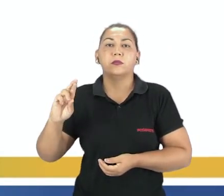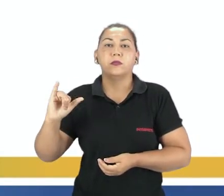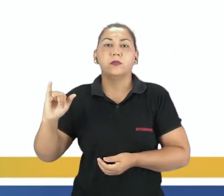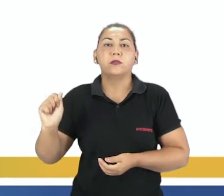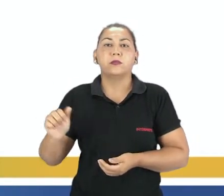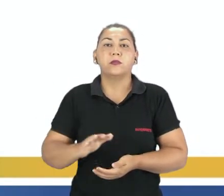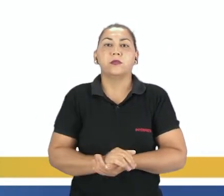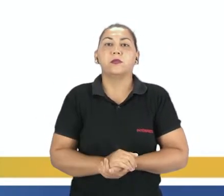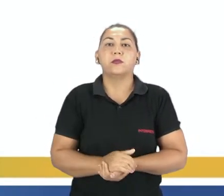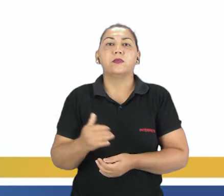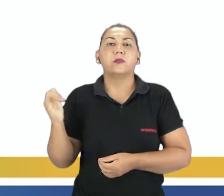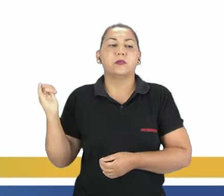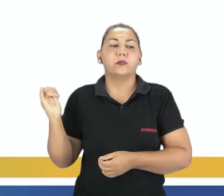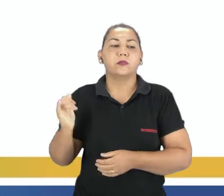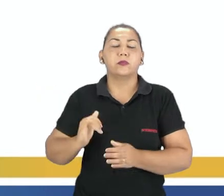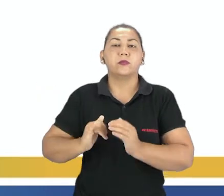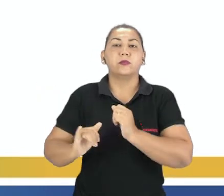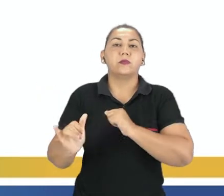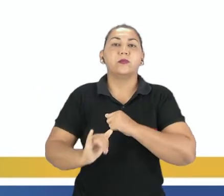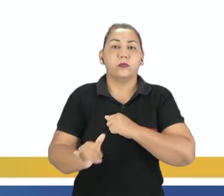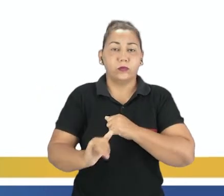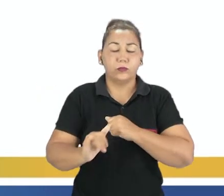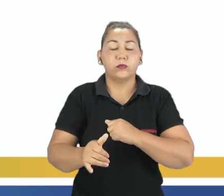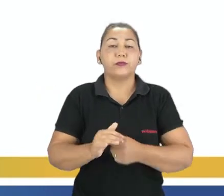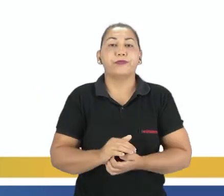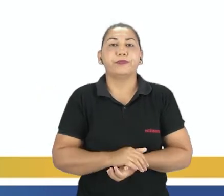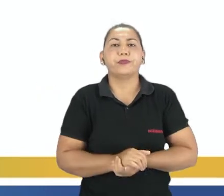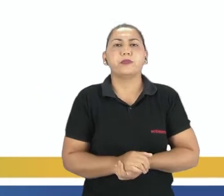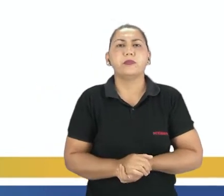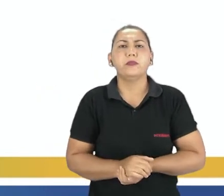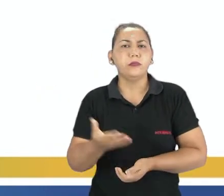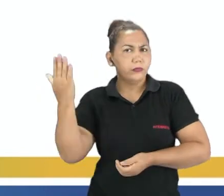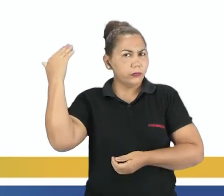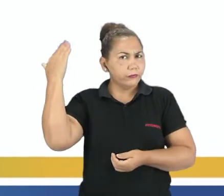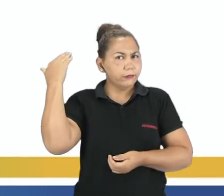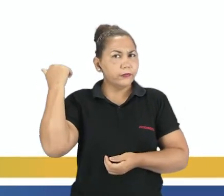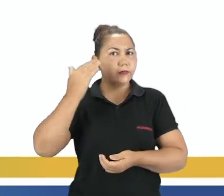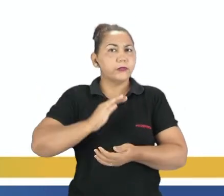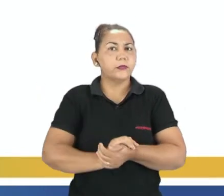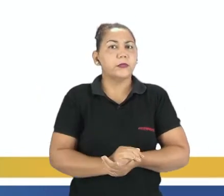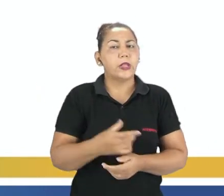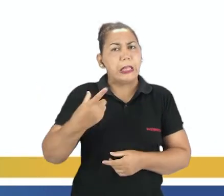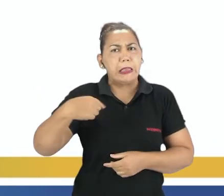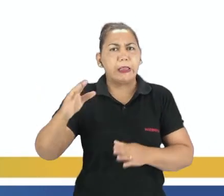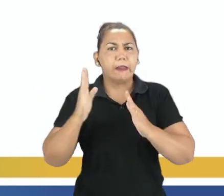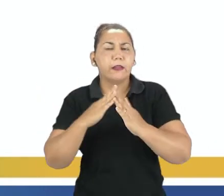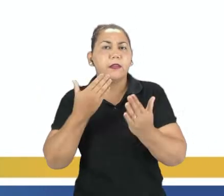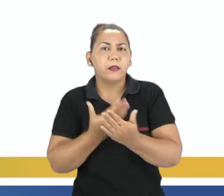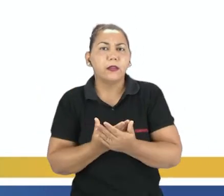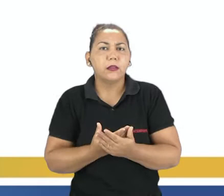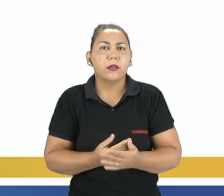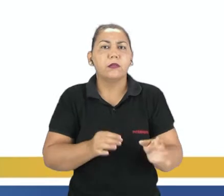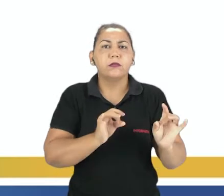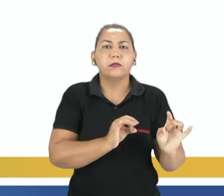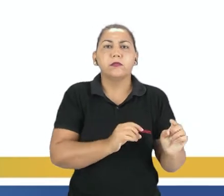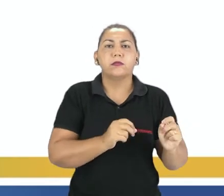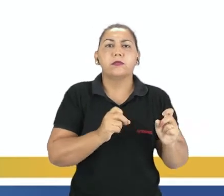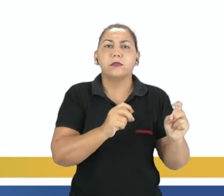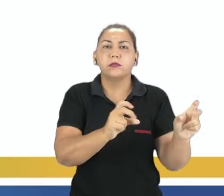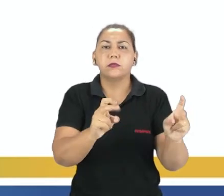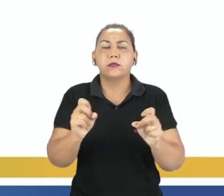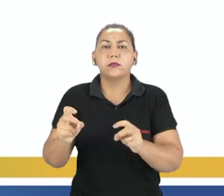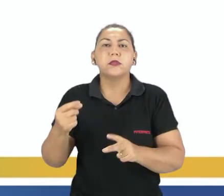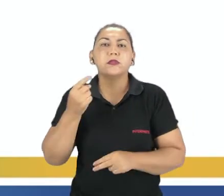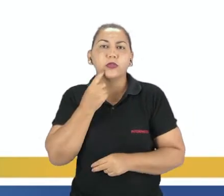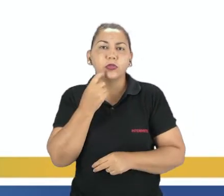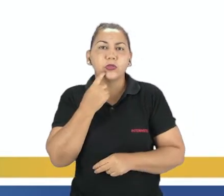pregar uma peça nela. Na saída da escola, tinha um vendedor de bala, estalinho, pirulito e brinquedo.